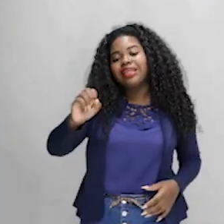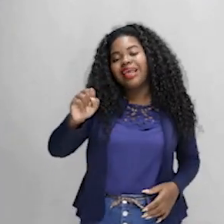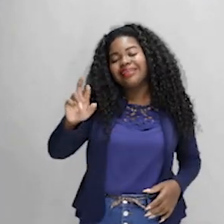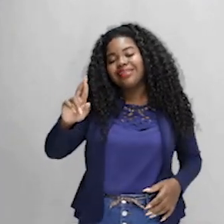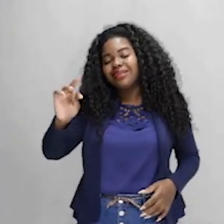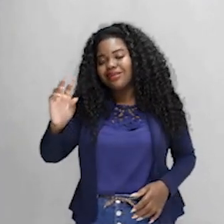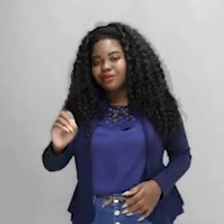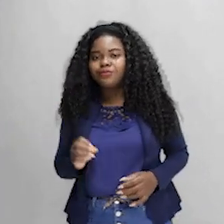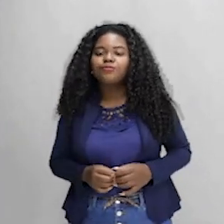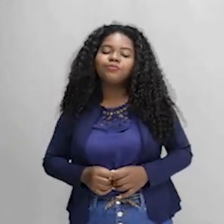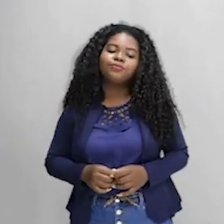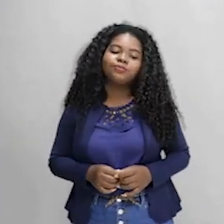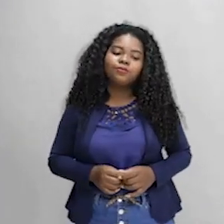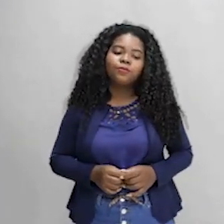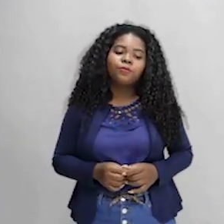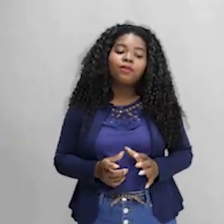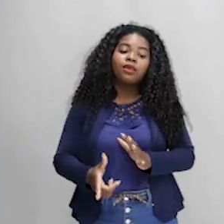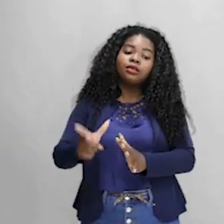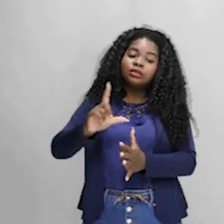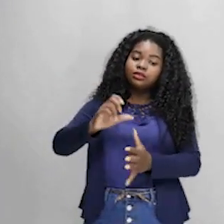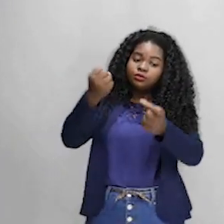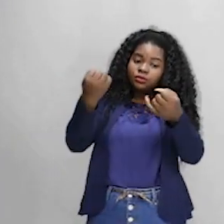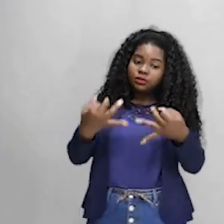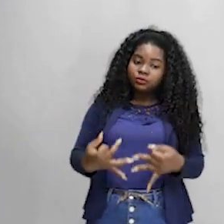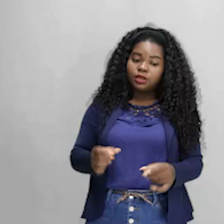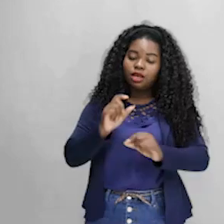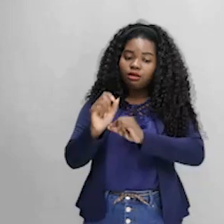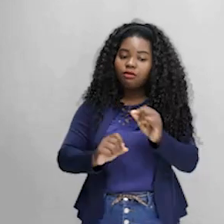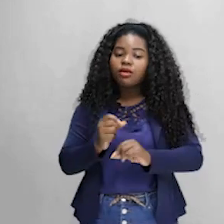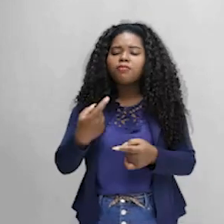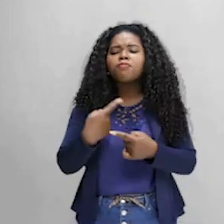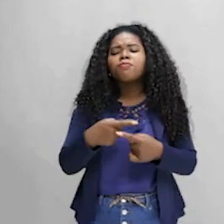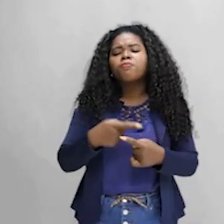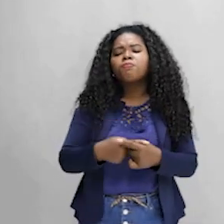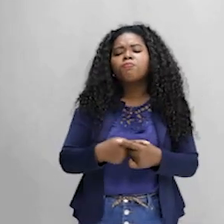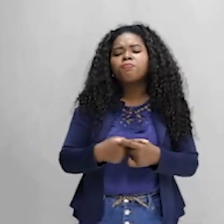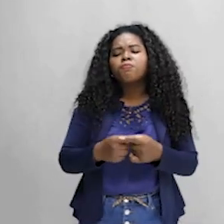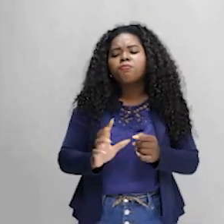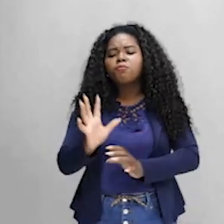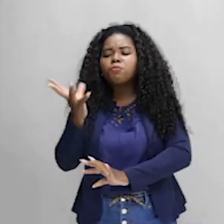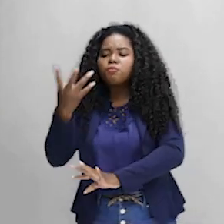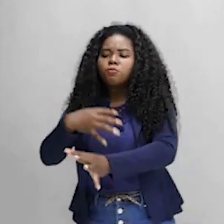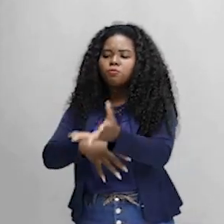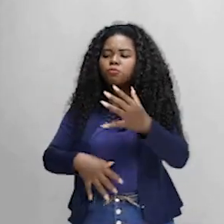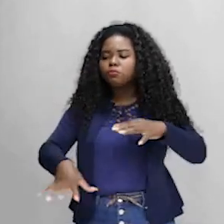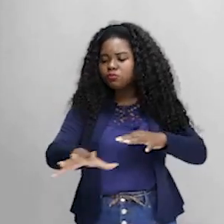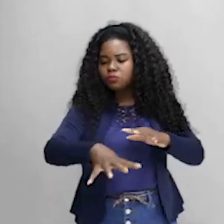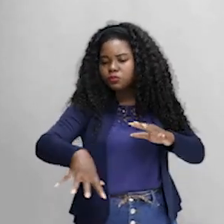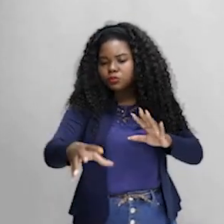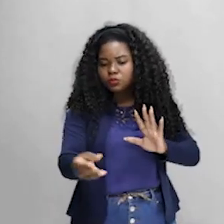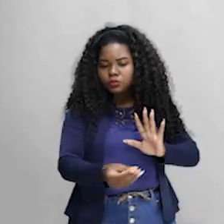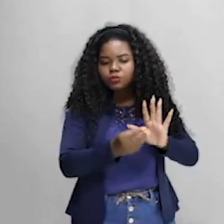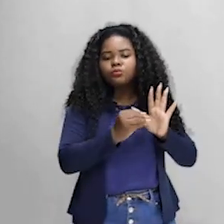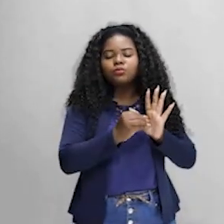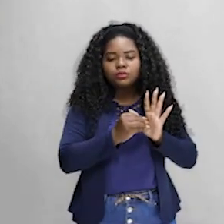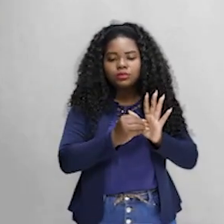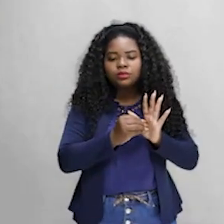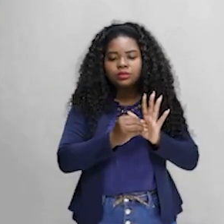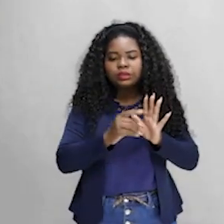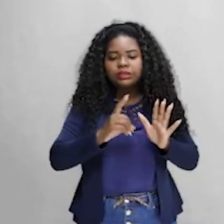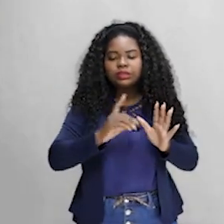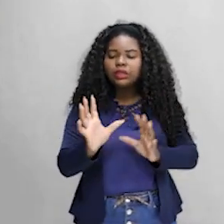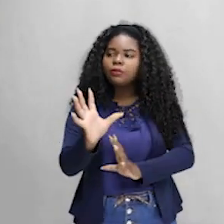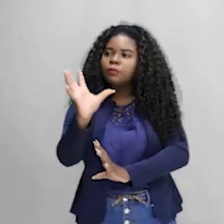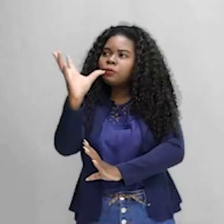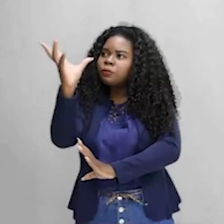na questão dos biomas, galera, vamos entender por que a floresta amazônica ela tem esse grande porte arbóreo e, por exemplo, a tundra